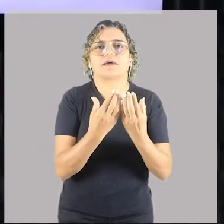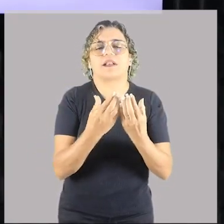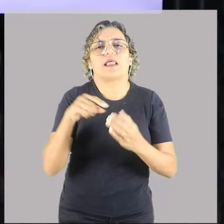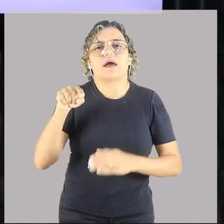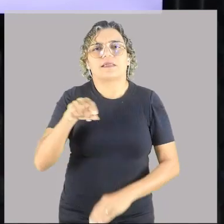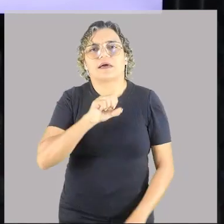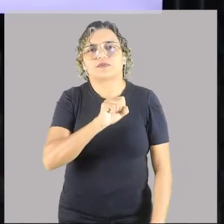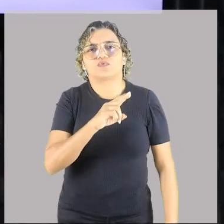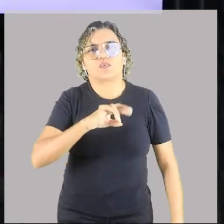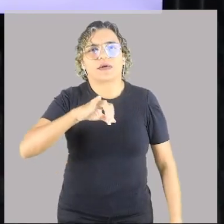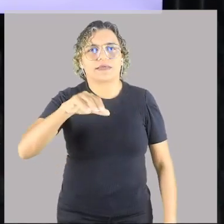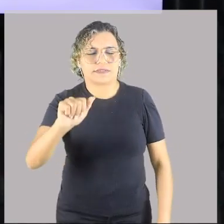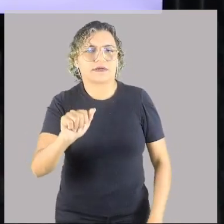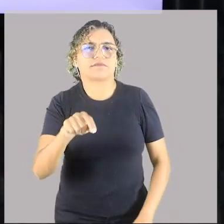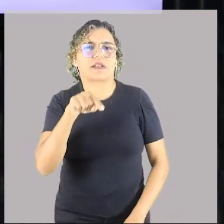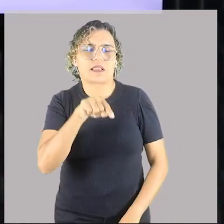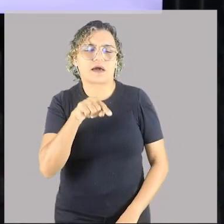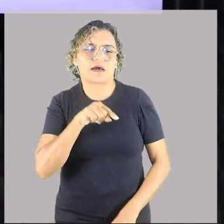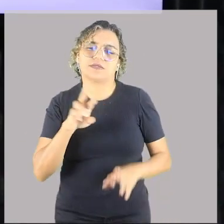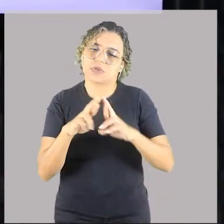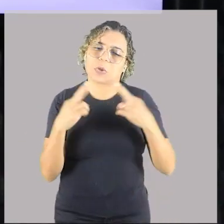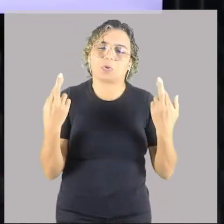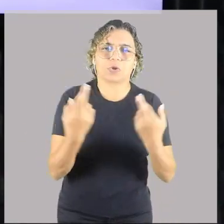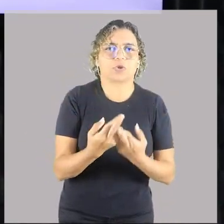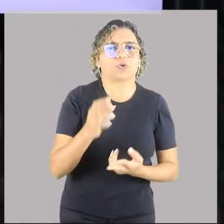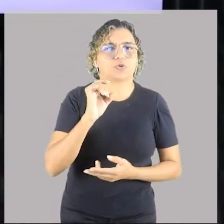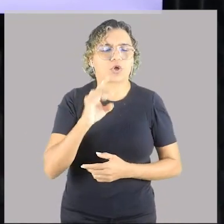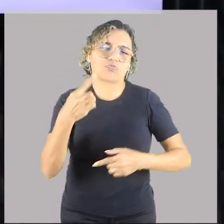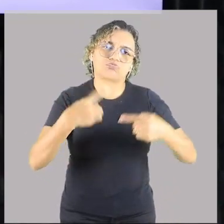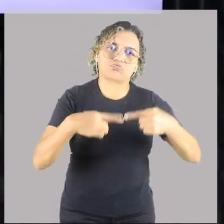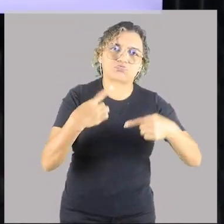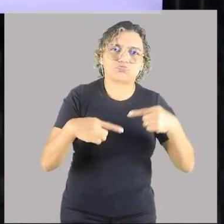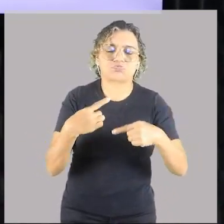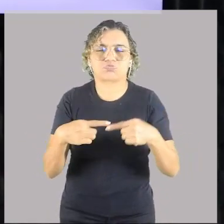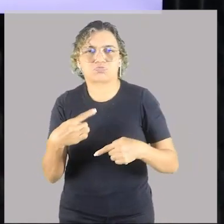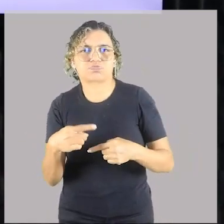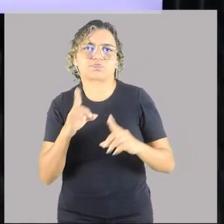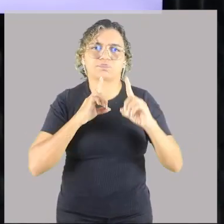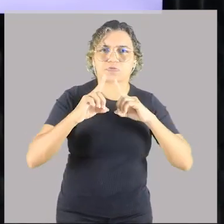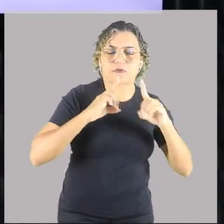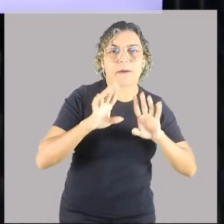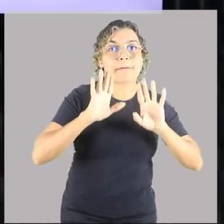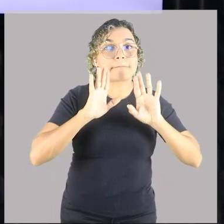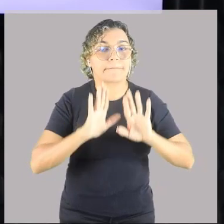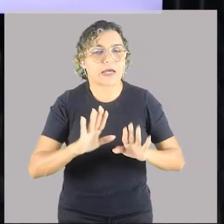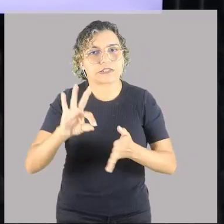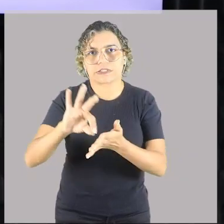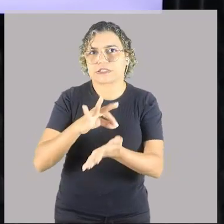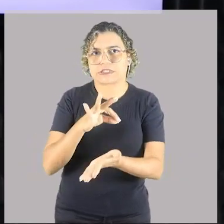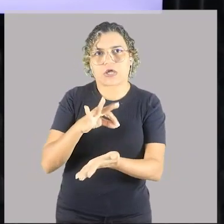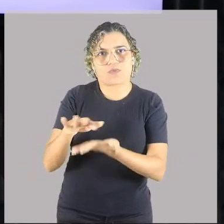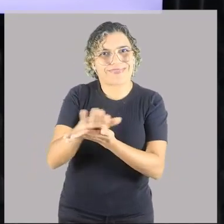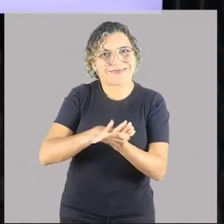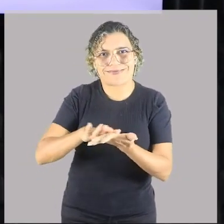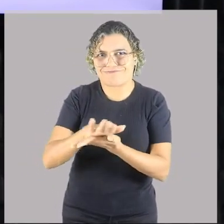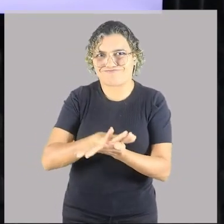na Suécia, para deixar bem claro, eles só se reuniram, só discutiram, só debateram, mas não assinaram nada.